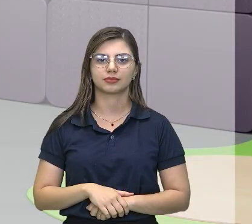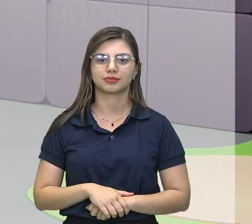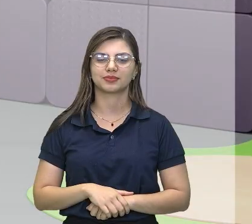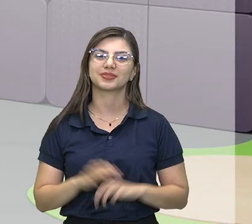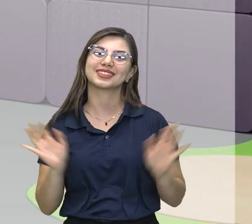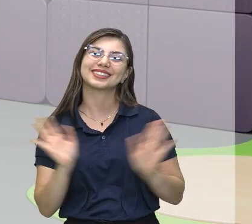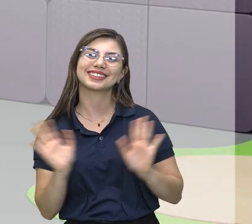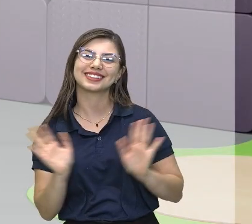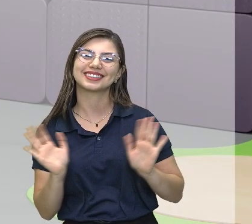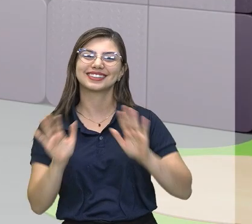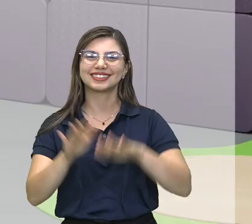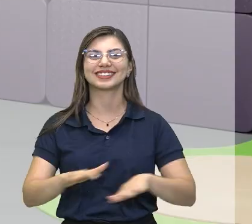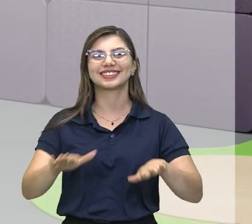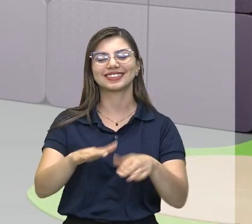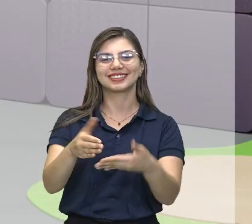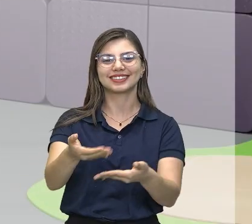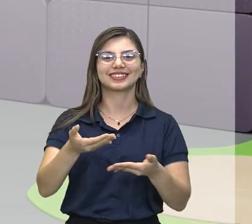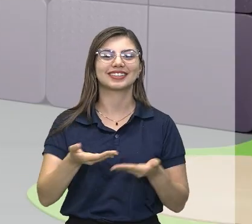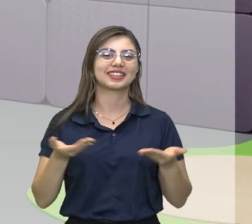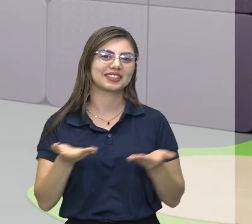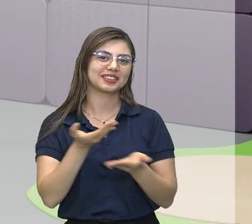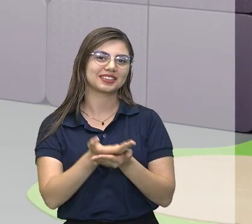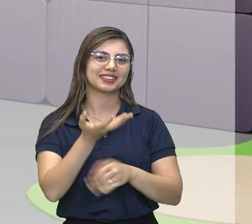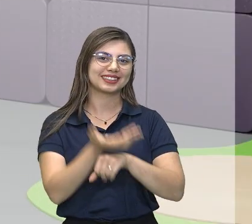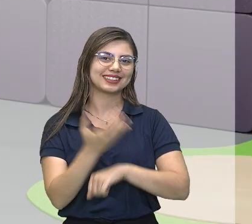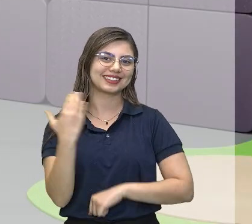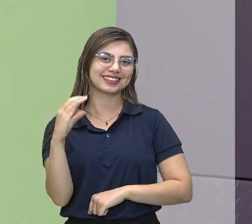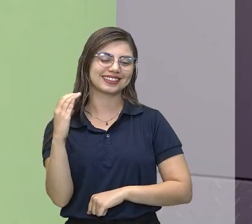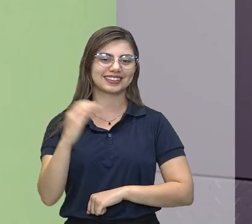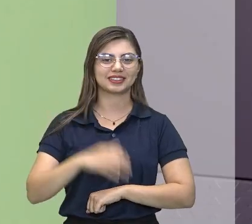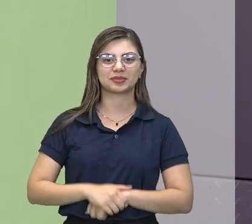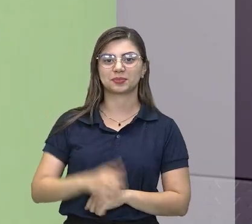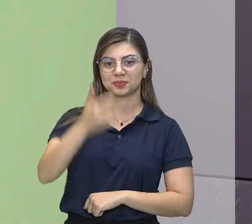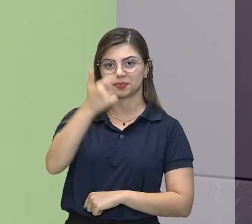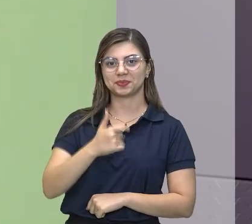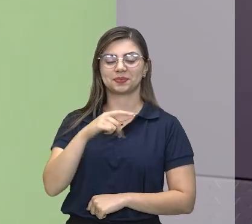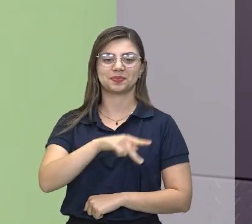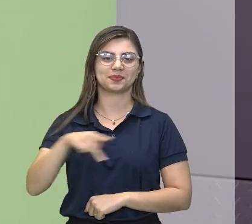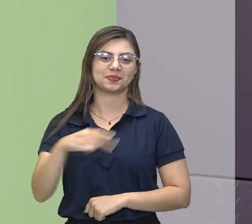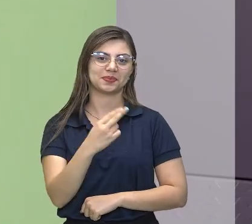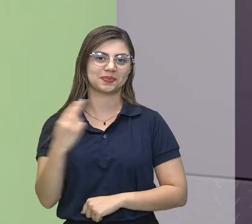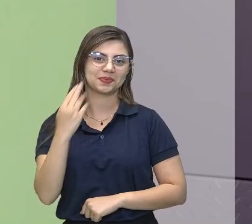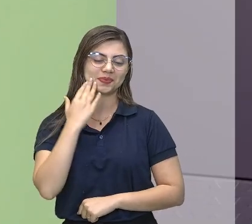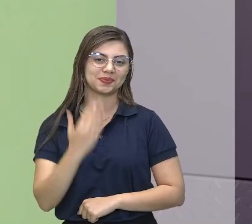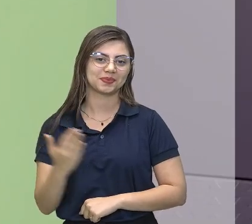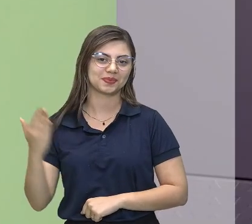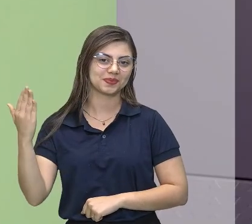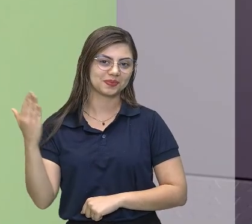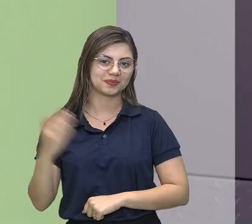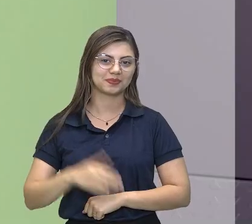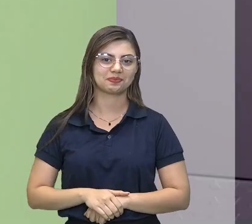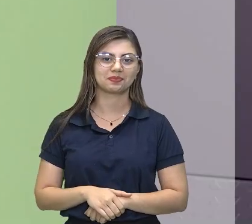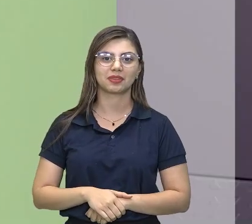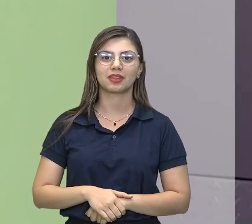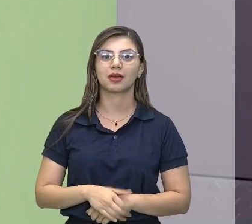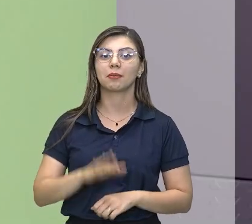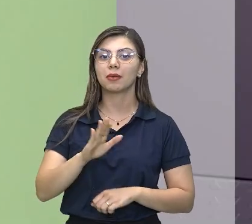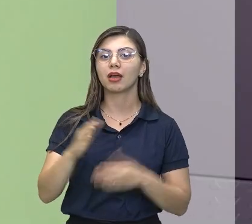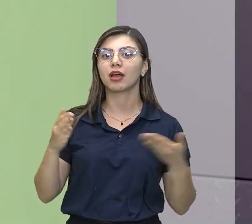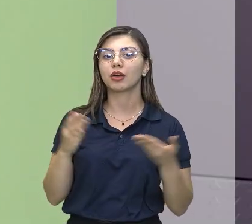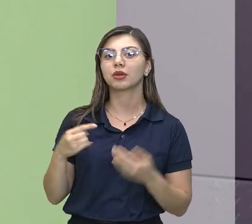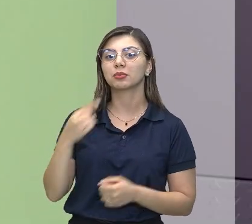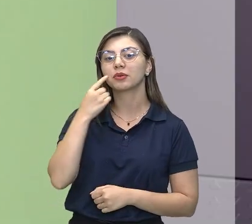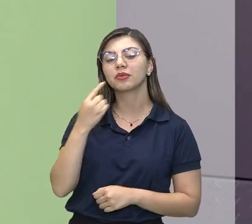Olá, sejam todos muito bem-vindos a mais uma aula de ciências. Eu sou o professor Virgílio Guedes e a partir de agora a gente vai observar